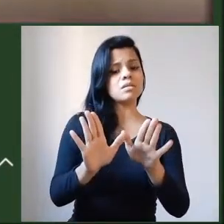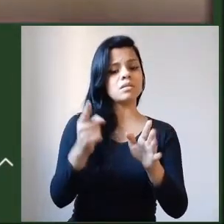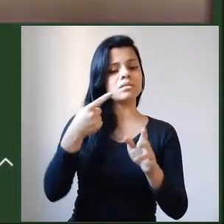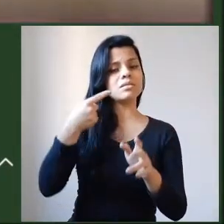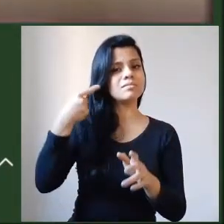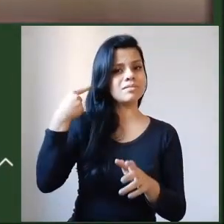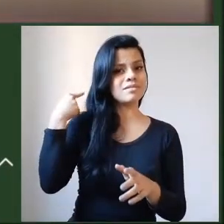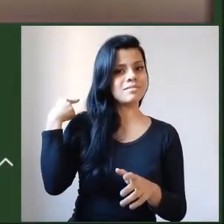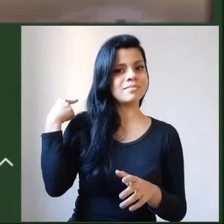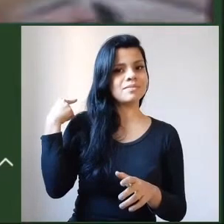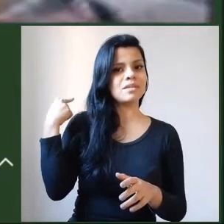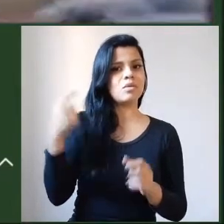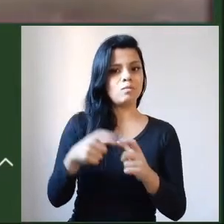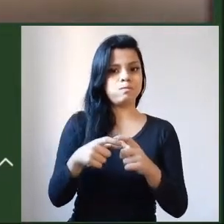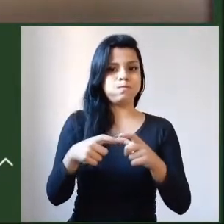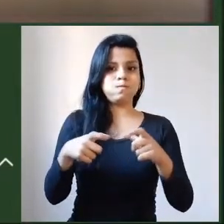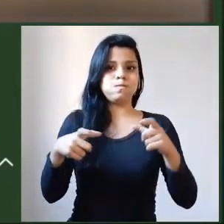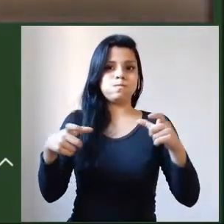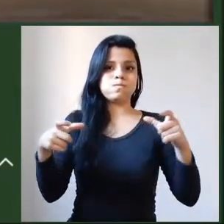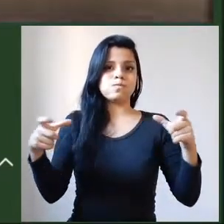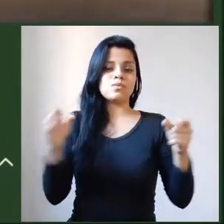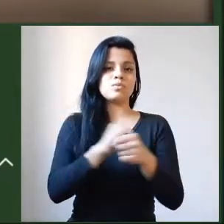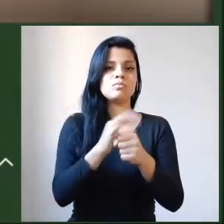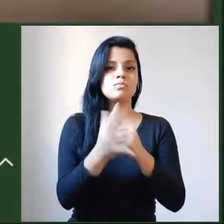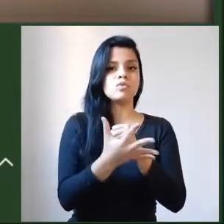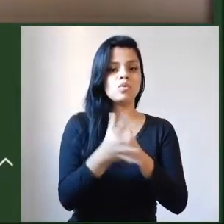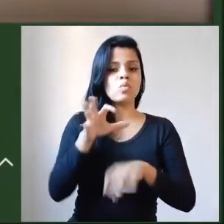sabe? Então,